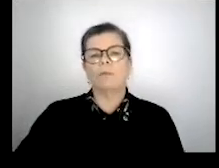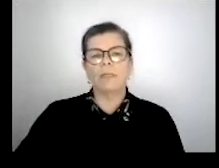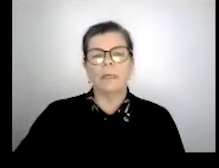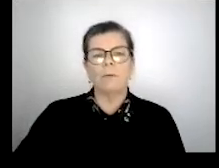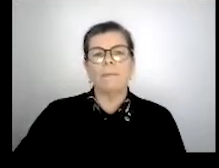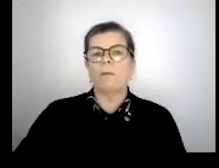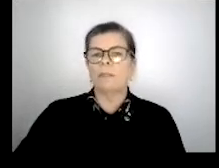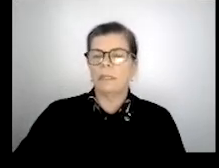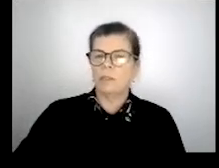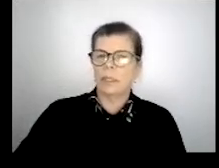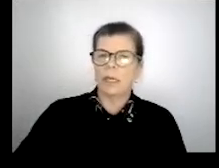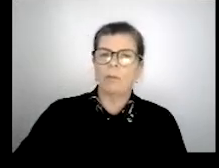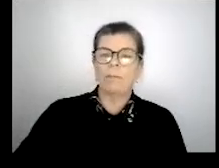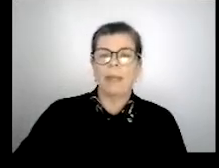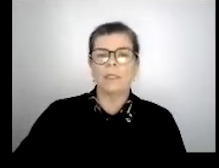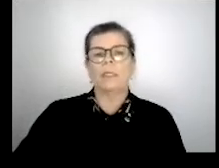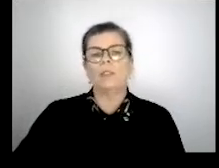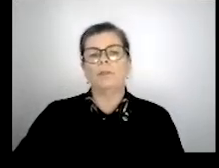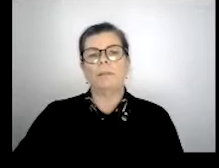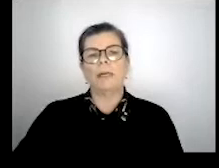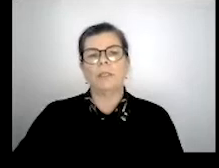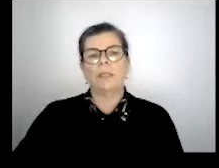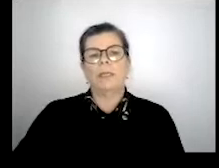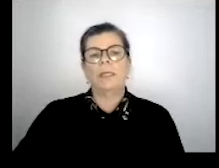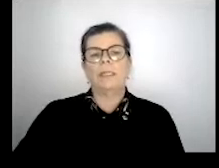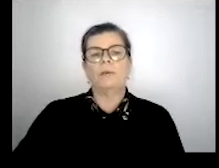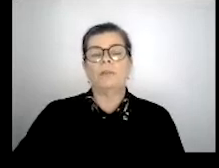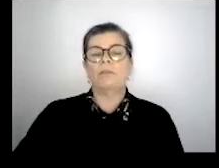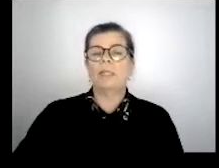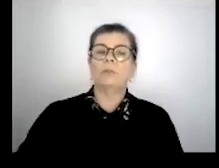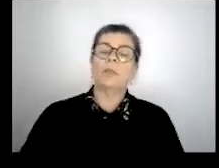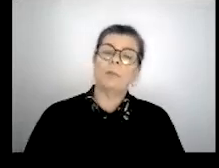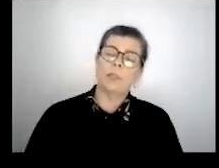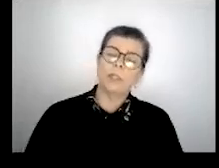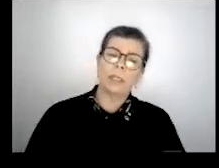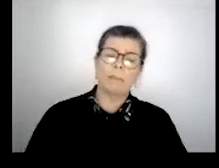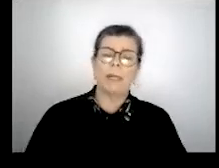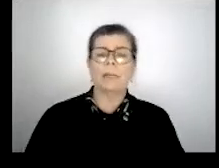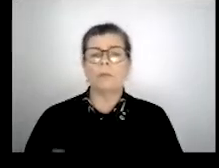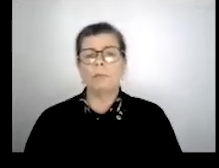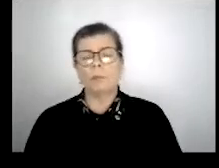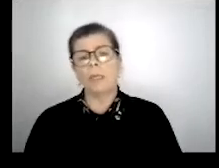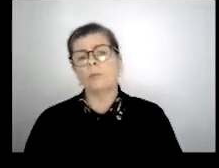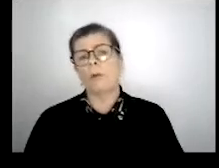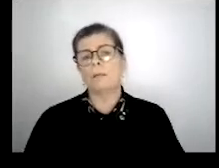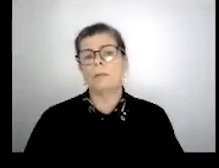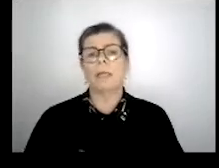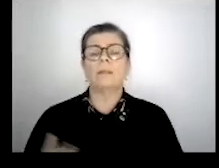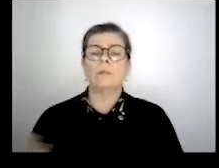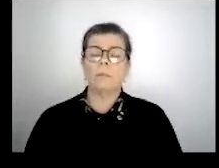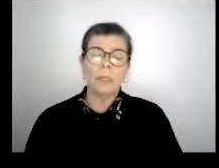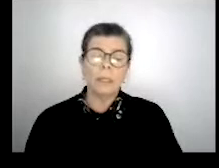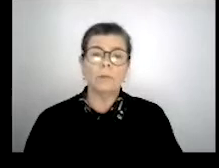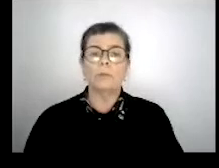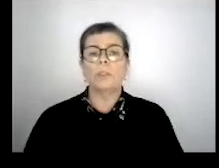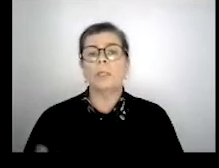com a Fundação, com as ligas de trauma, médica e de enfermagem. Então, nós definimos, geralmente a gente tem trabalhado com nível 3, 4, né? Então,